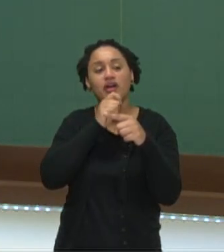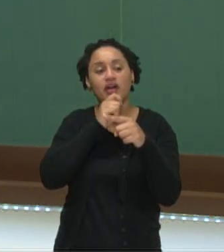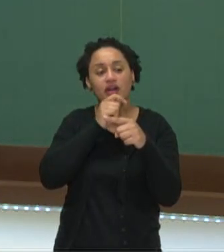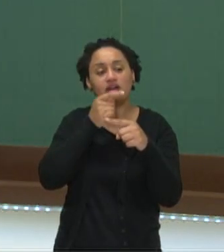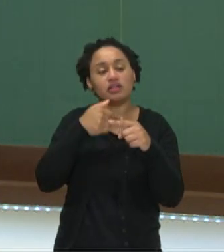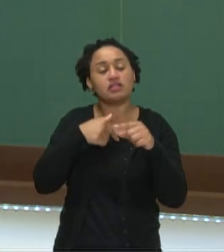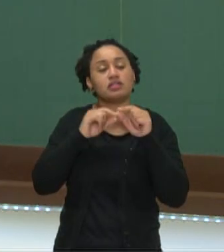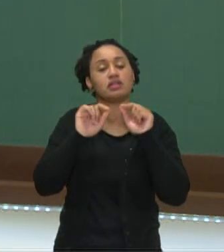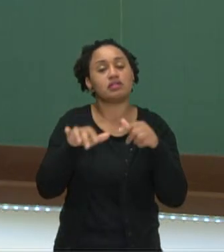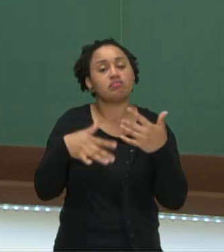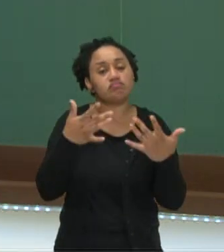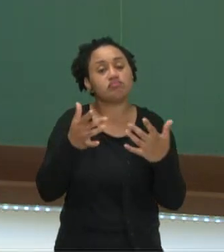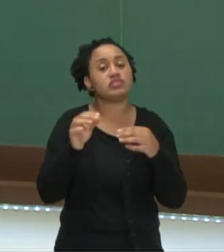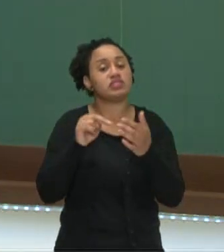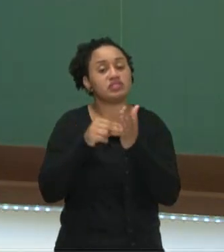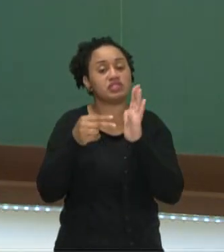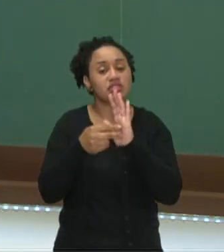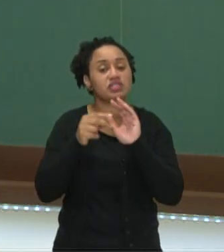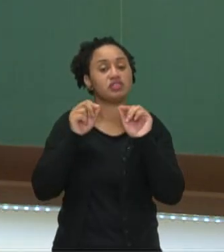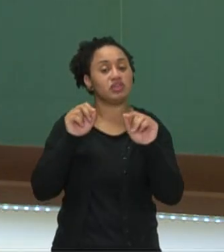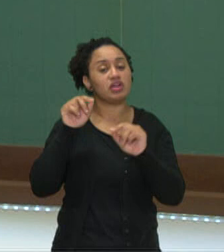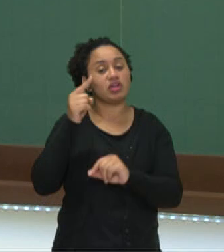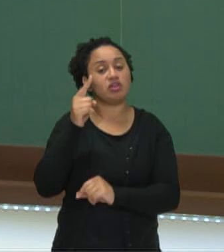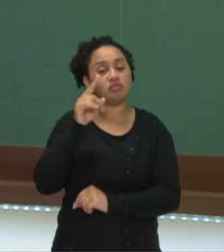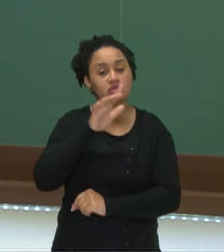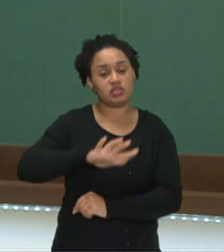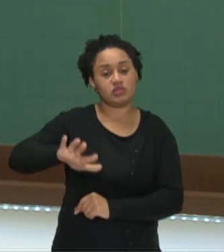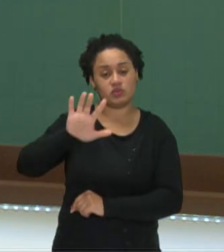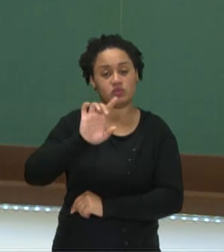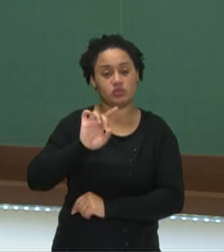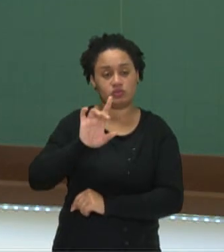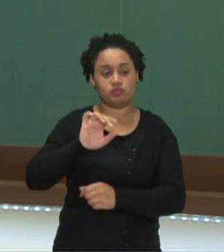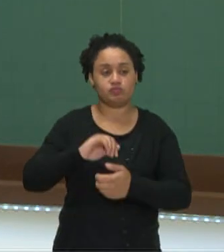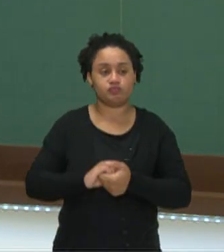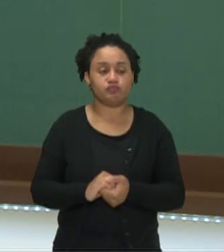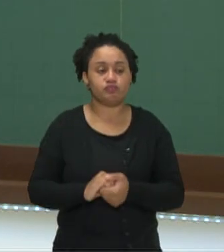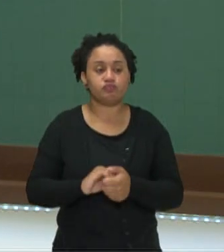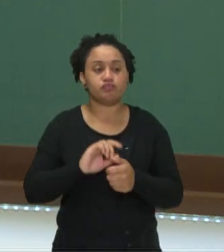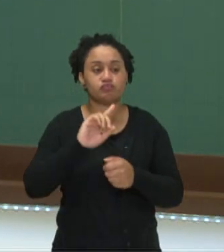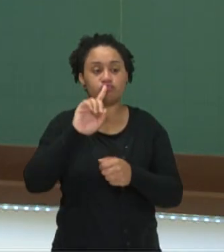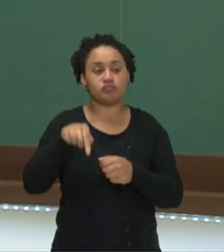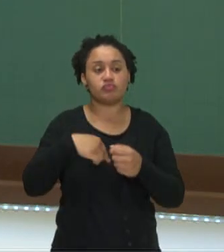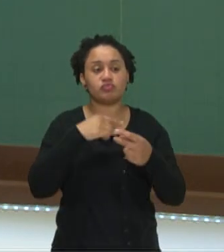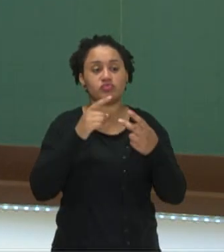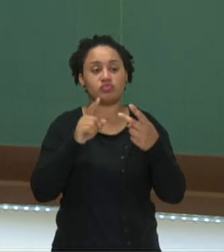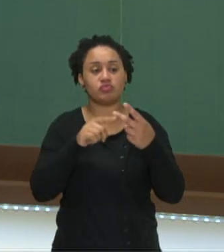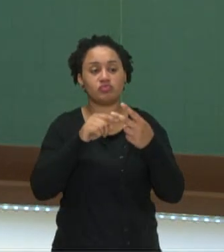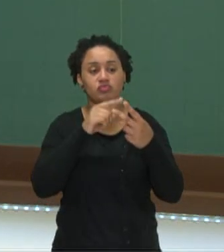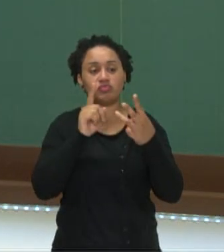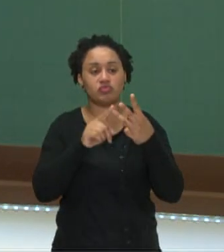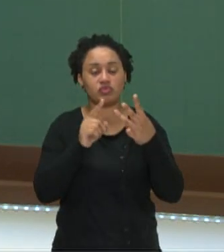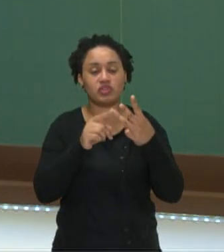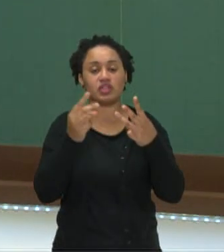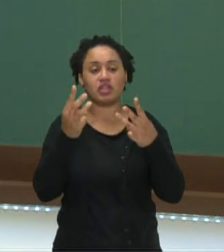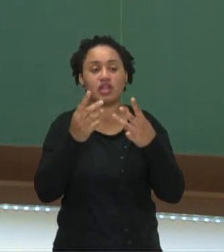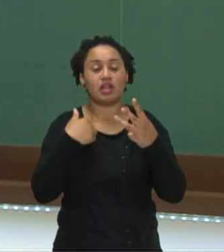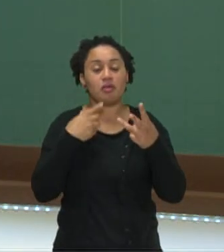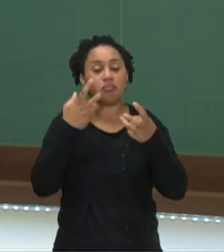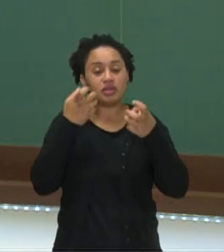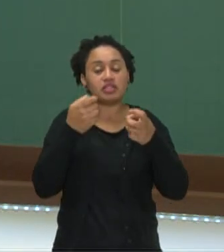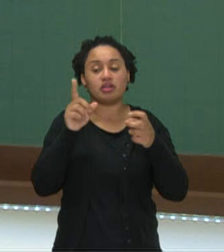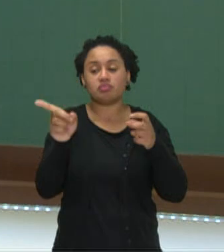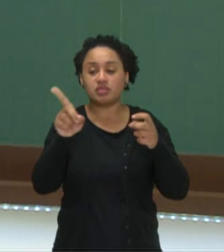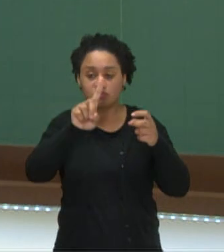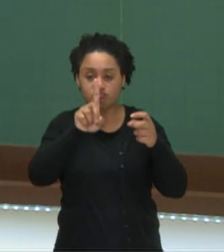então eu estou considerando uma dessas partes apenas. Na figura número 3, observe que o marcador está